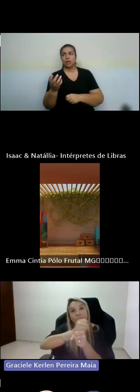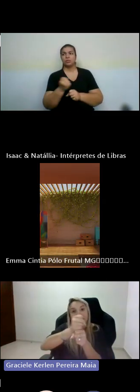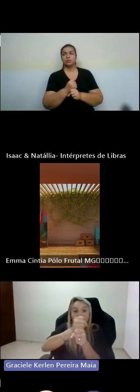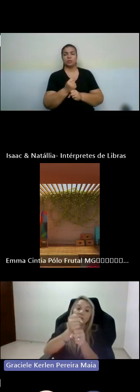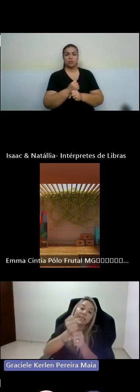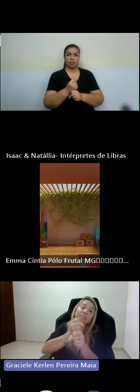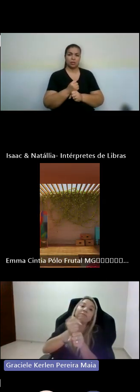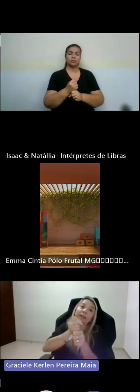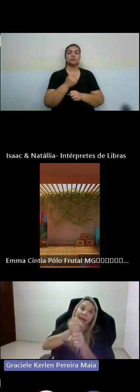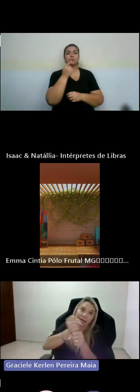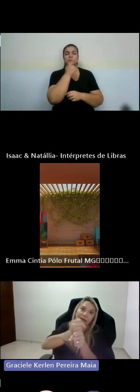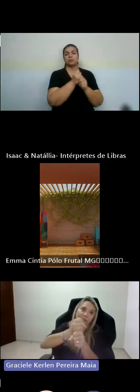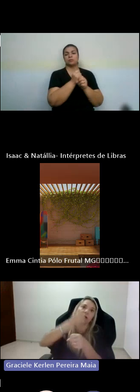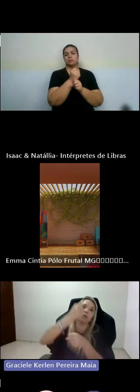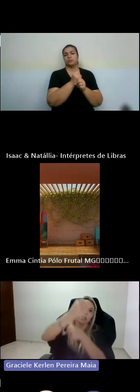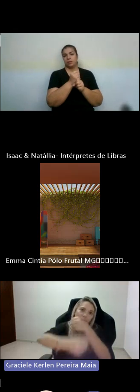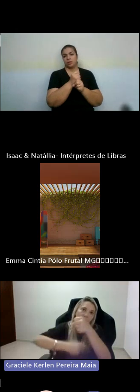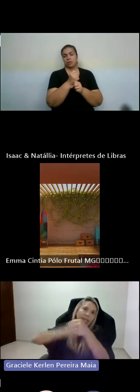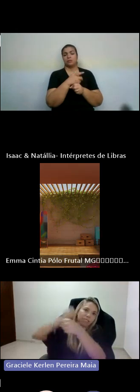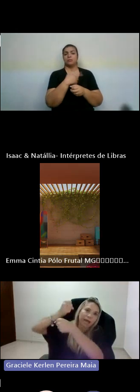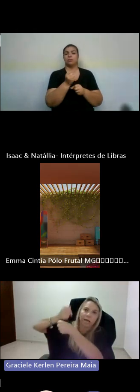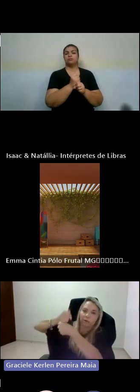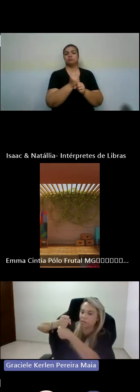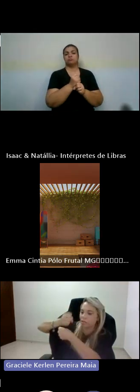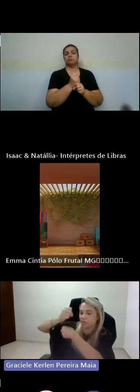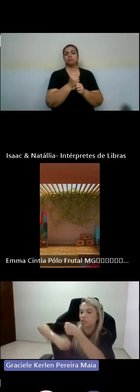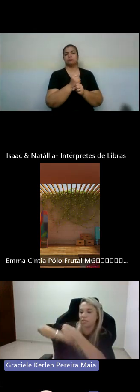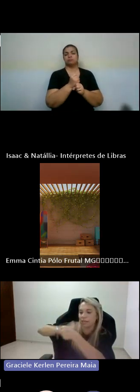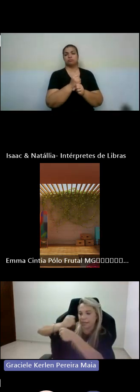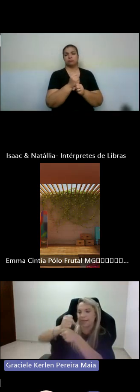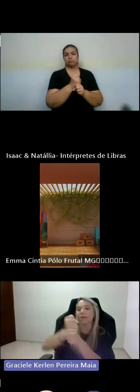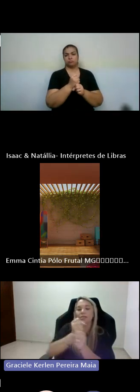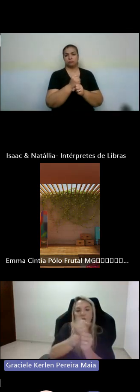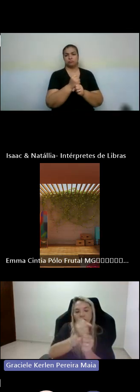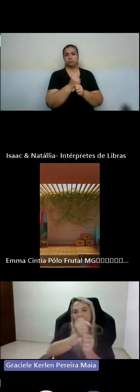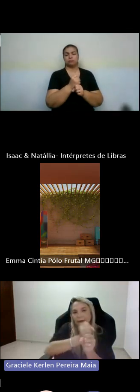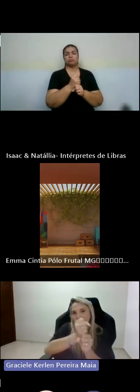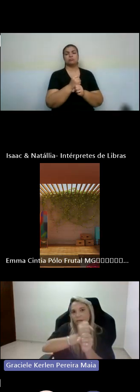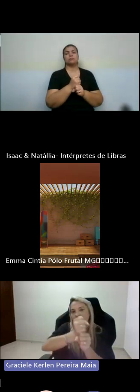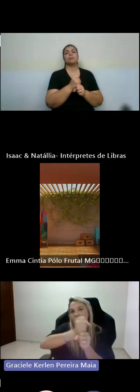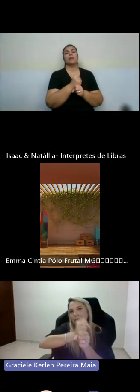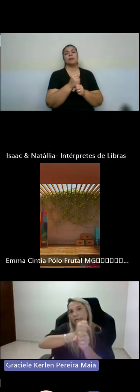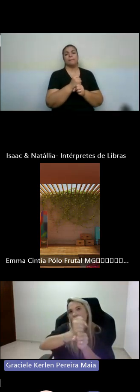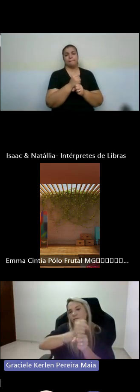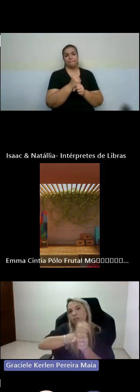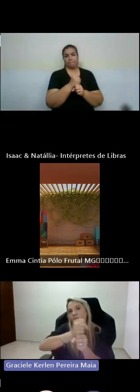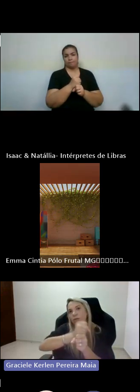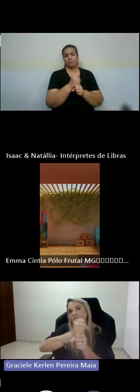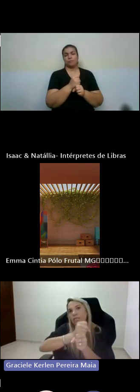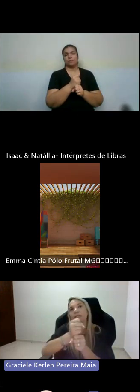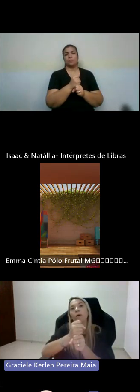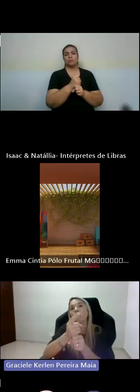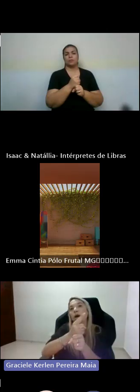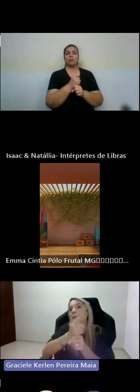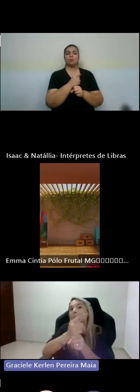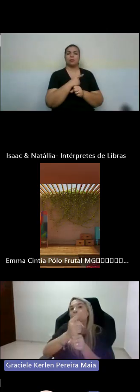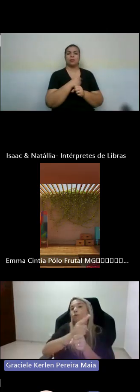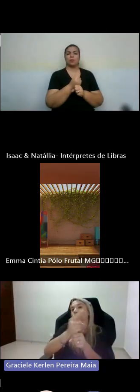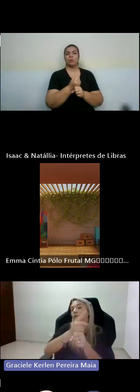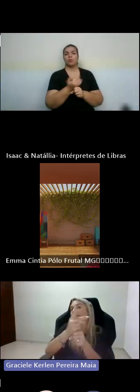esfregado. Então, você esfrega o sinal de ano, ele é girado, né? Você gira ele. De quantidade, você tem aqui o sinal de quantidade.